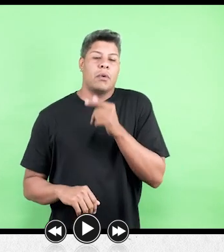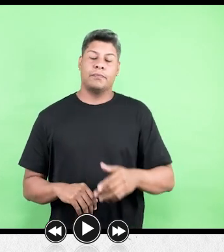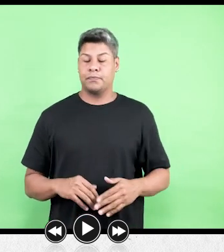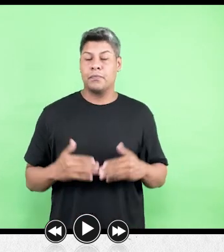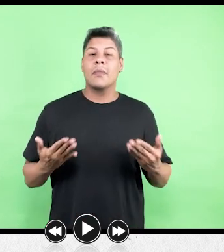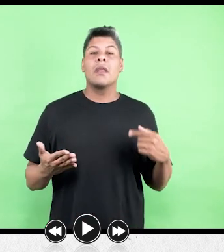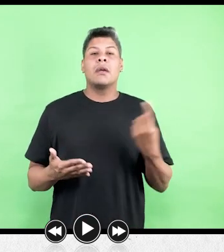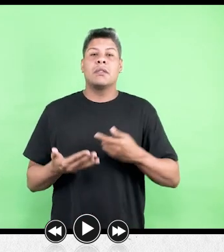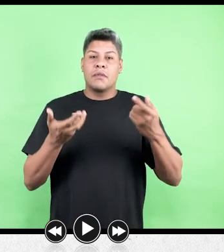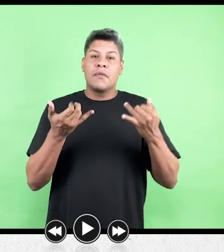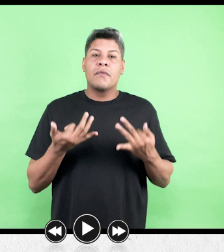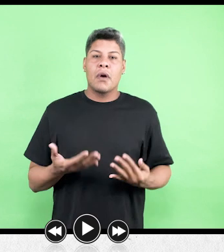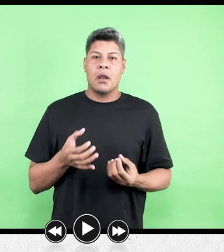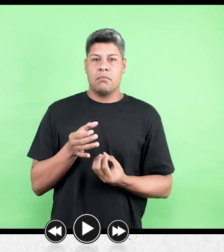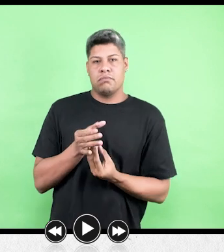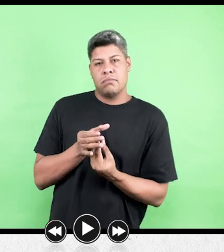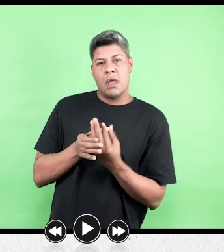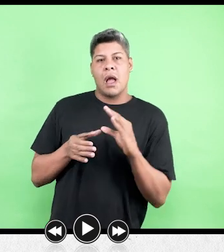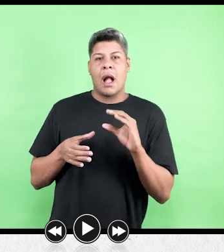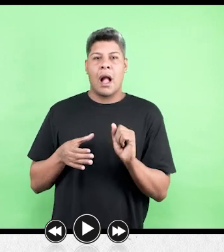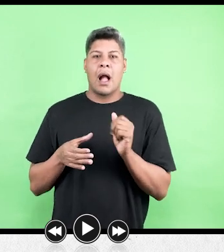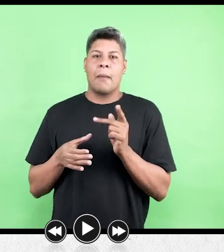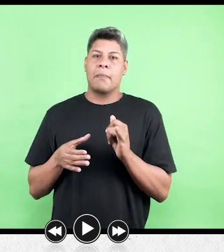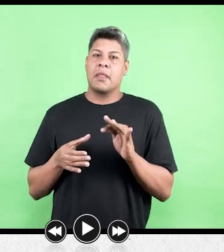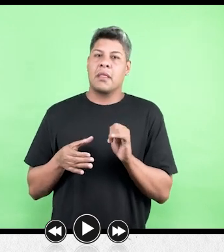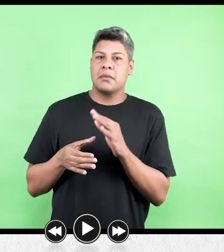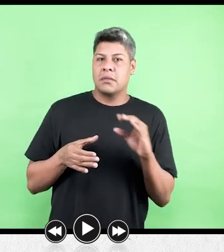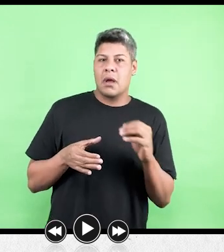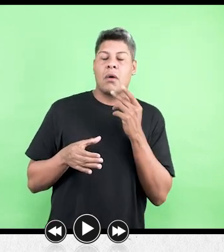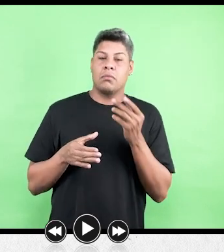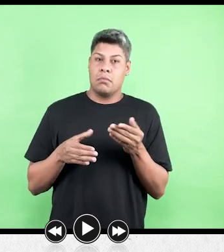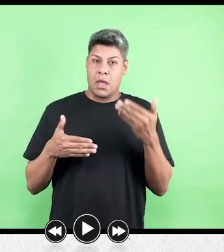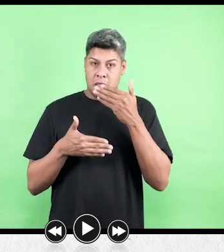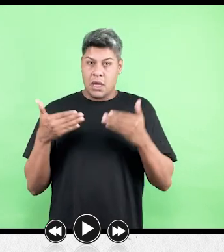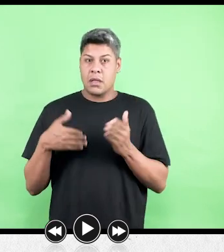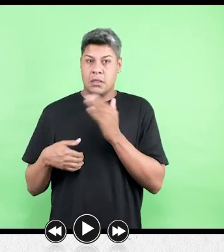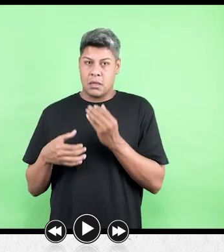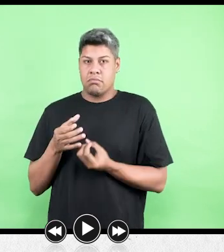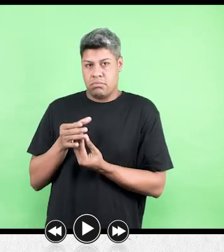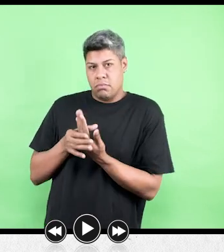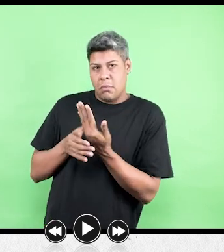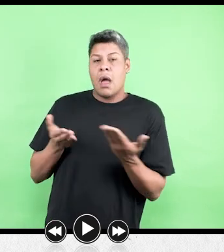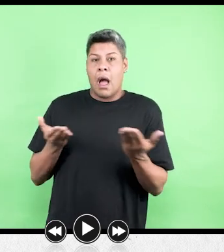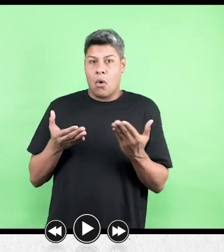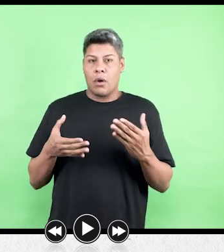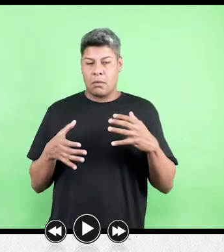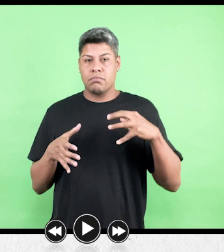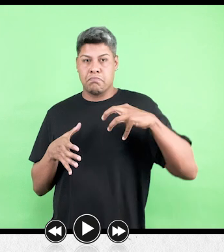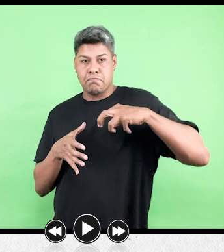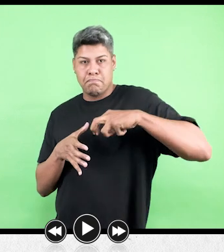Quando a gente fala de captação propriamente, né? Então, no slide anterior a gente falou do manancial, agora a gente está falando da captação. Quais